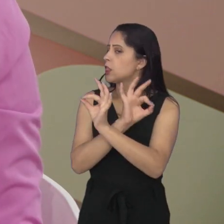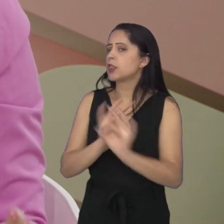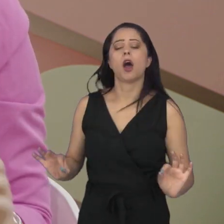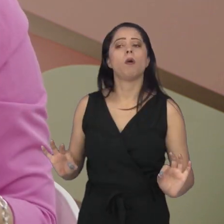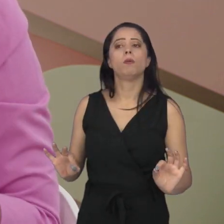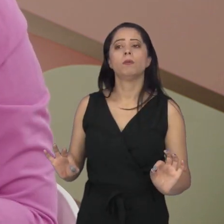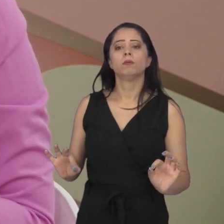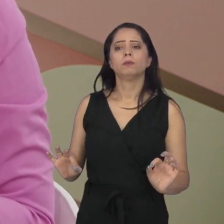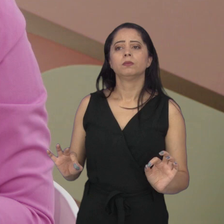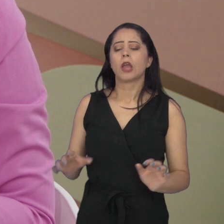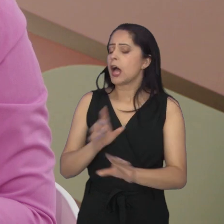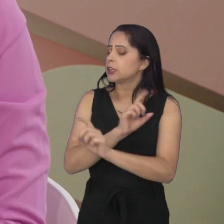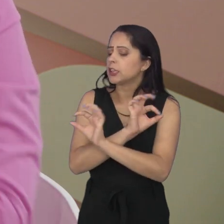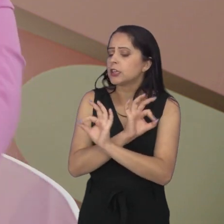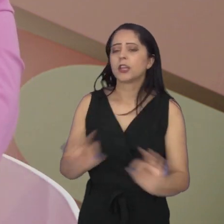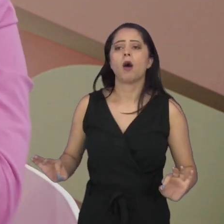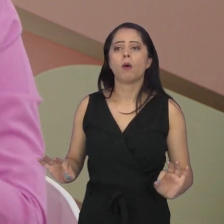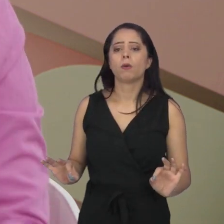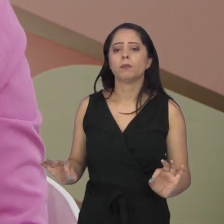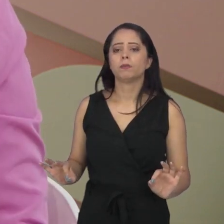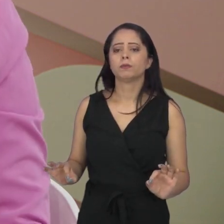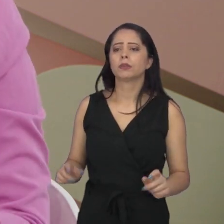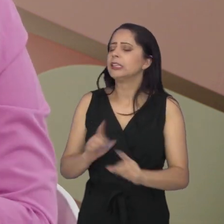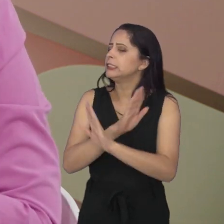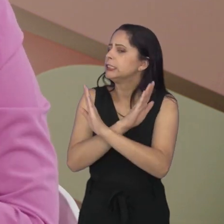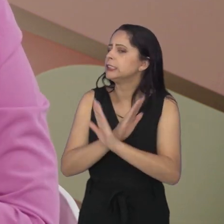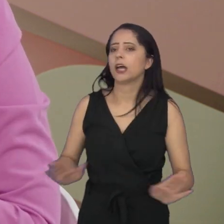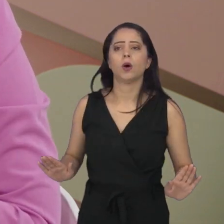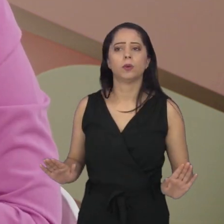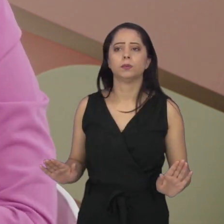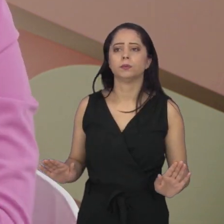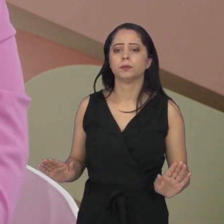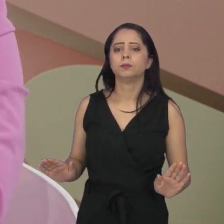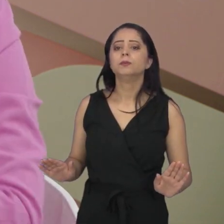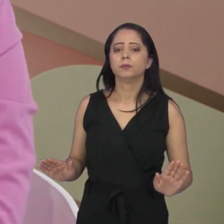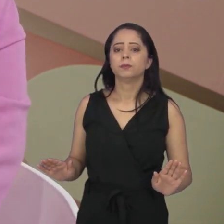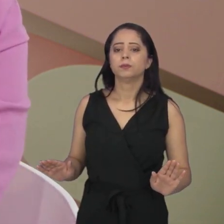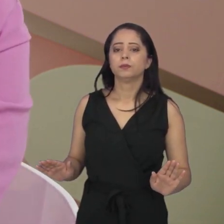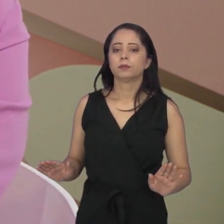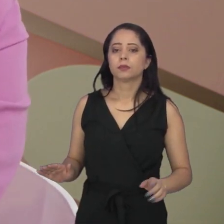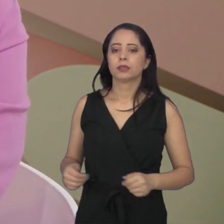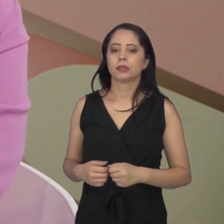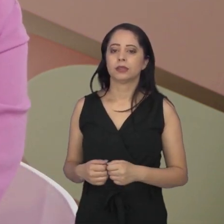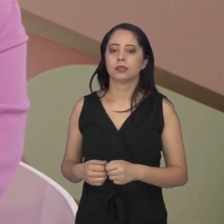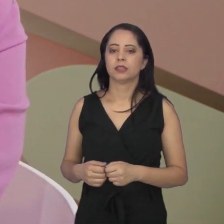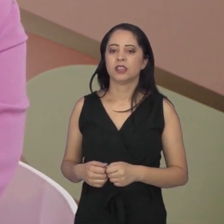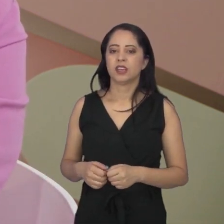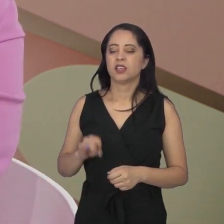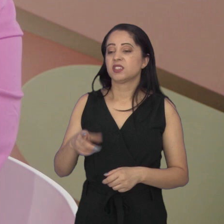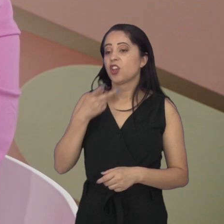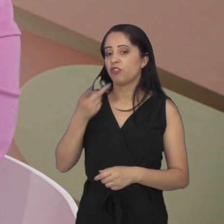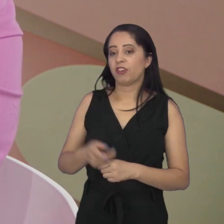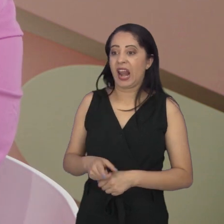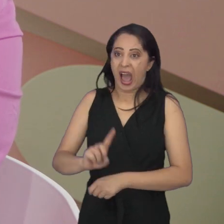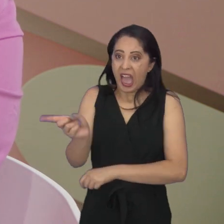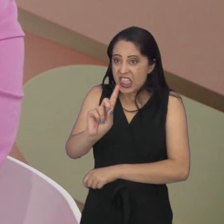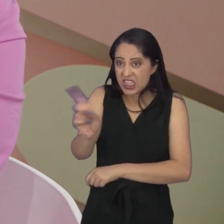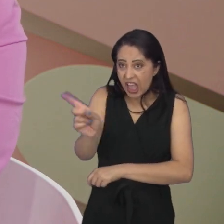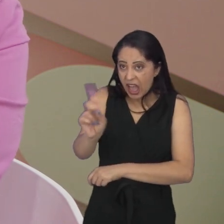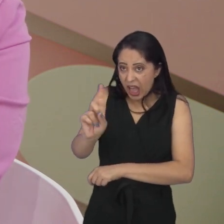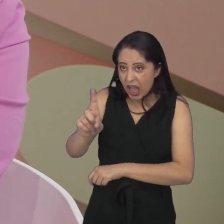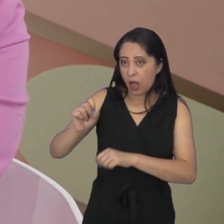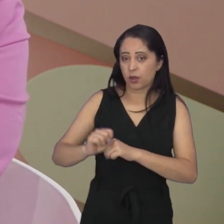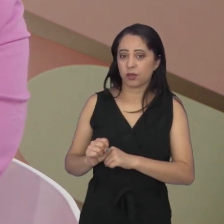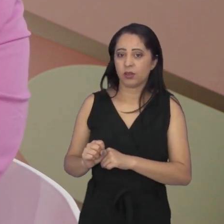Não faça isso em casa. Não faça isso em casa. Nós temos que cruzar, porque se eu virar para você e falar assim, não faça